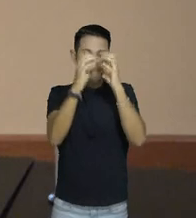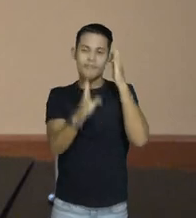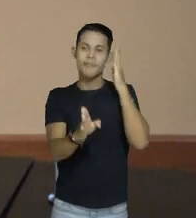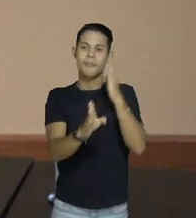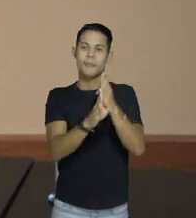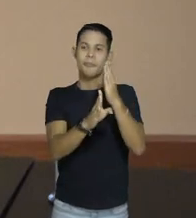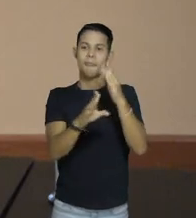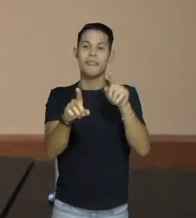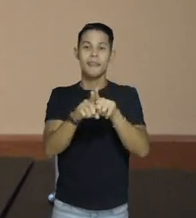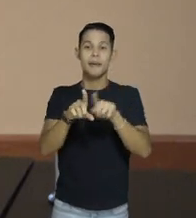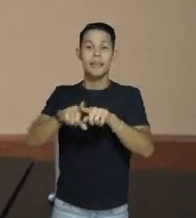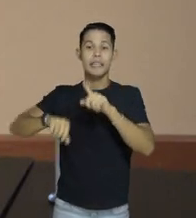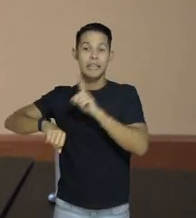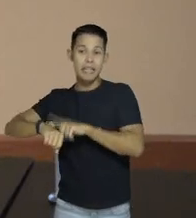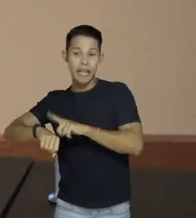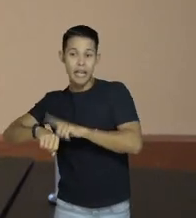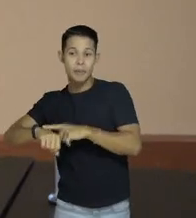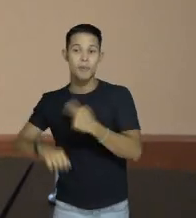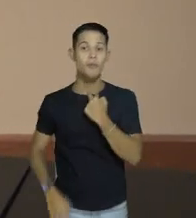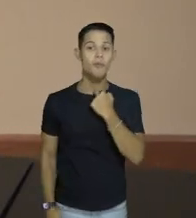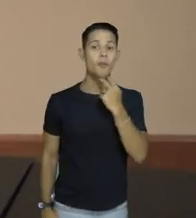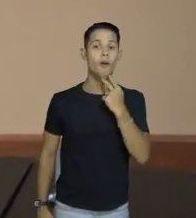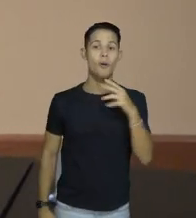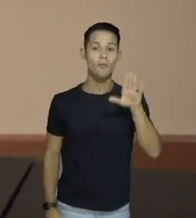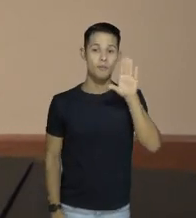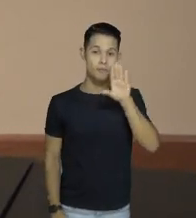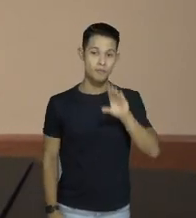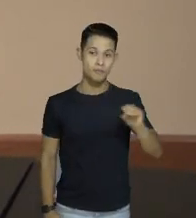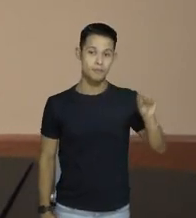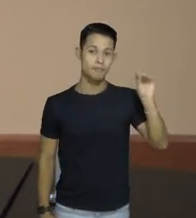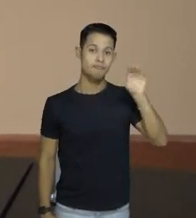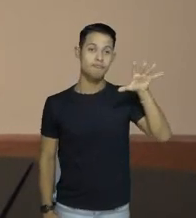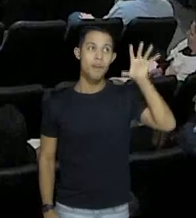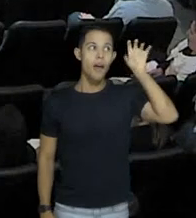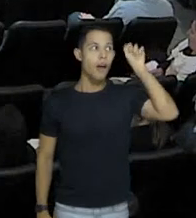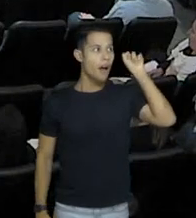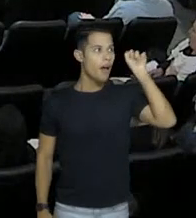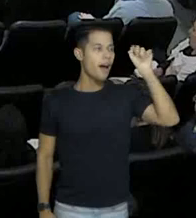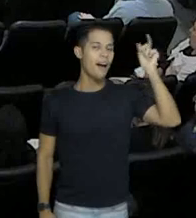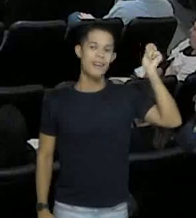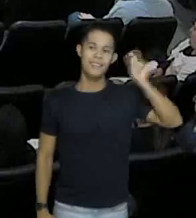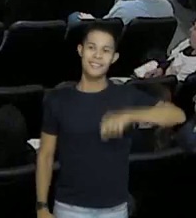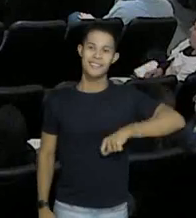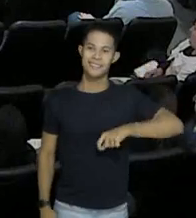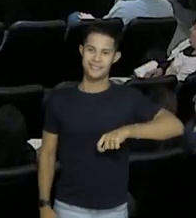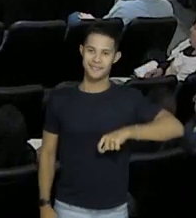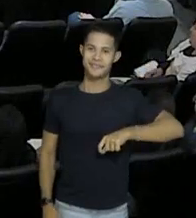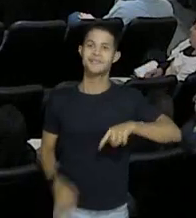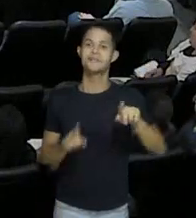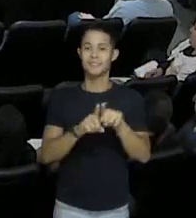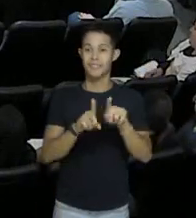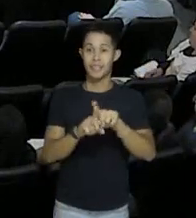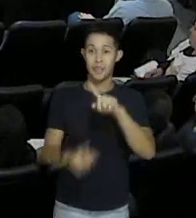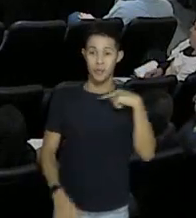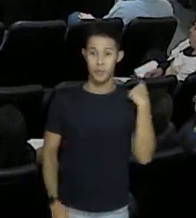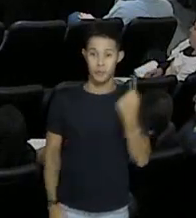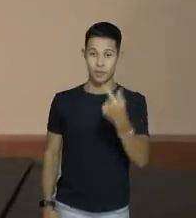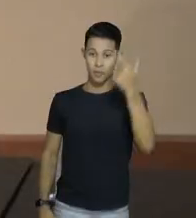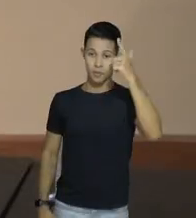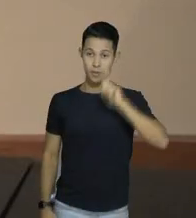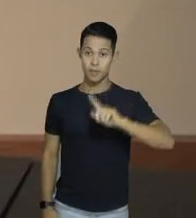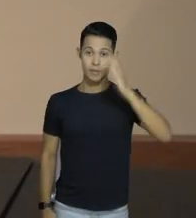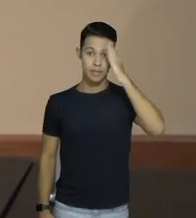tempo, de entonação, de contorno acústico dessa informação. Nós conseguimos saber o que que é um tom.